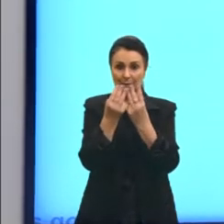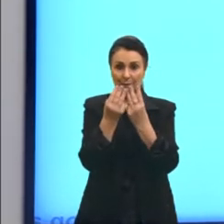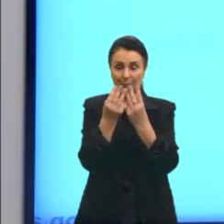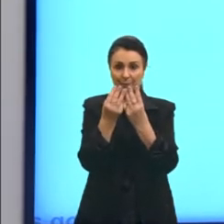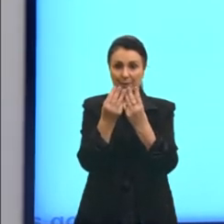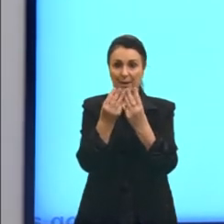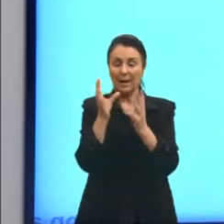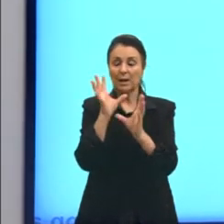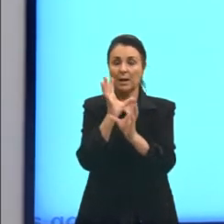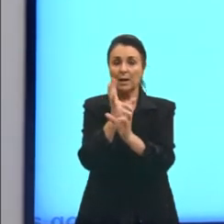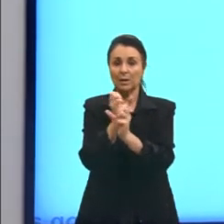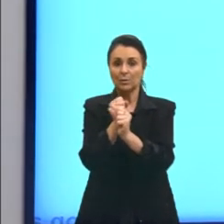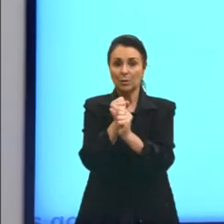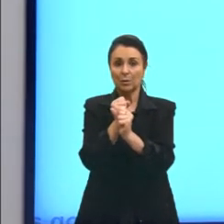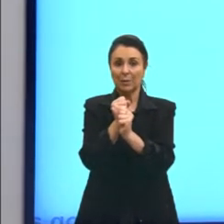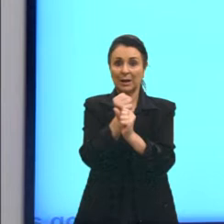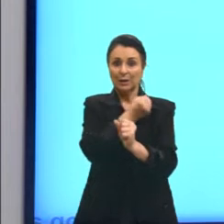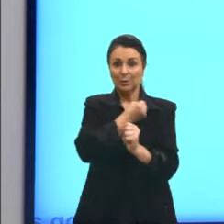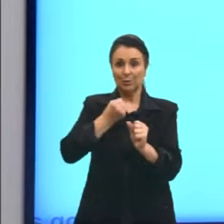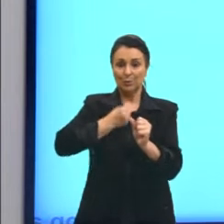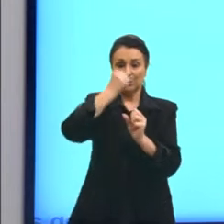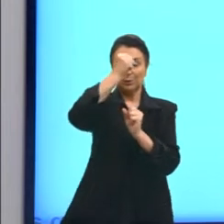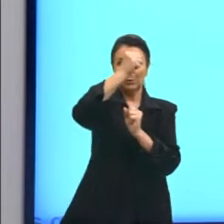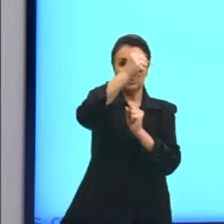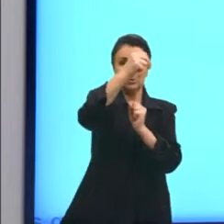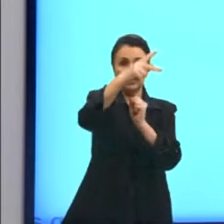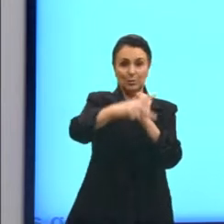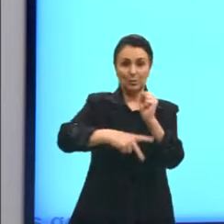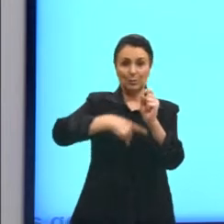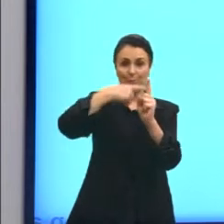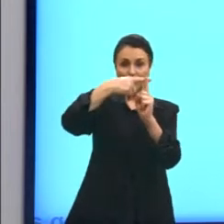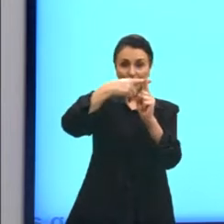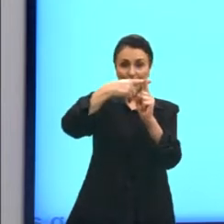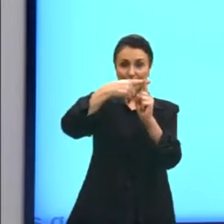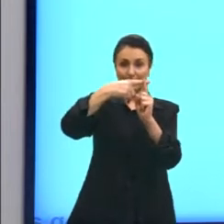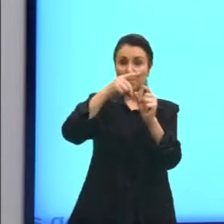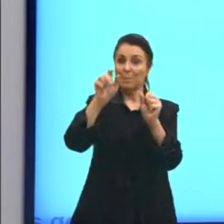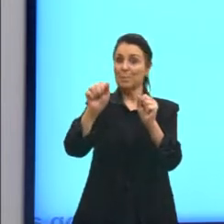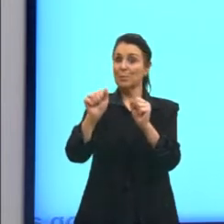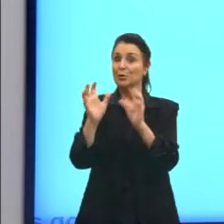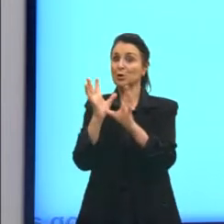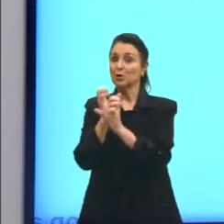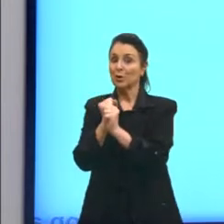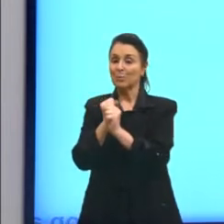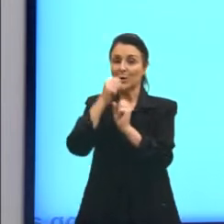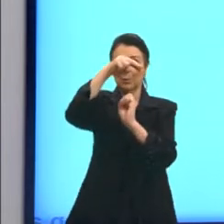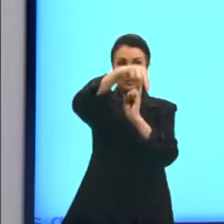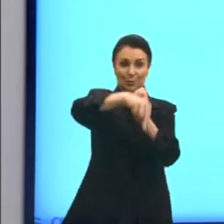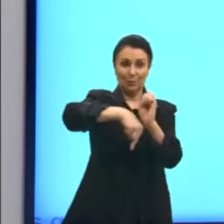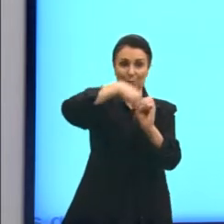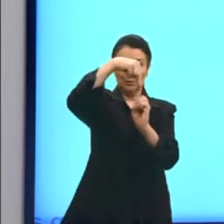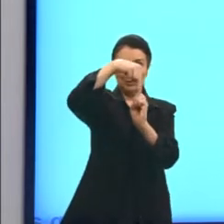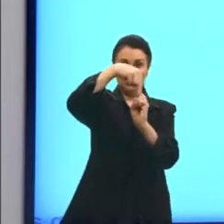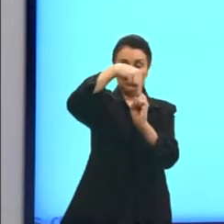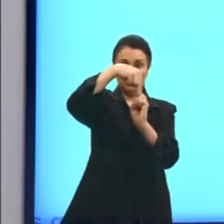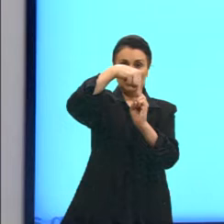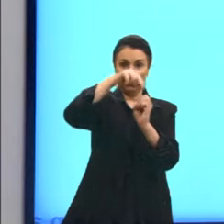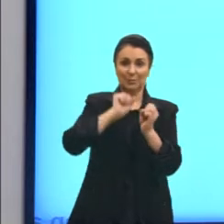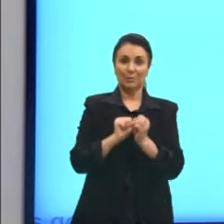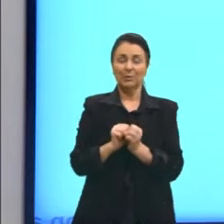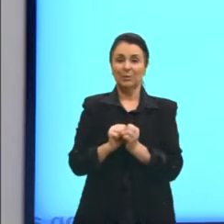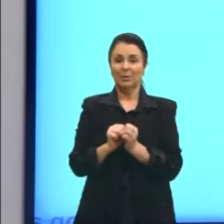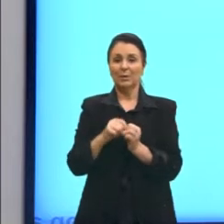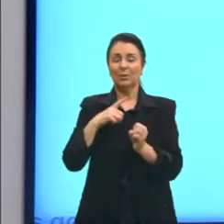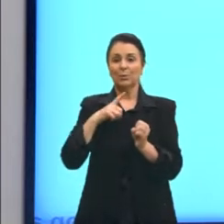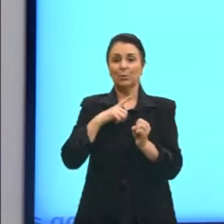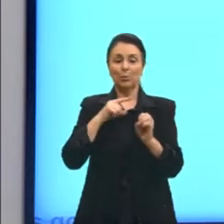é a soma do número de prótons qual o número de nêutrons né que é o que tem valor significativo aí